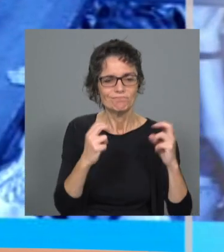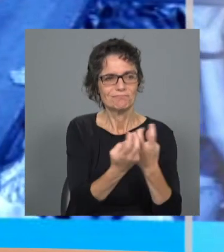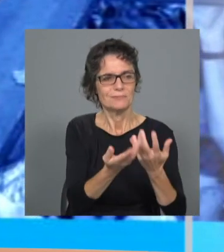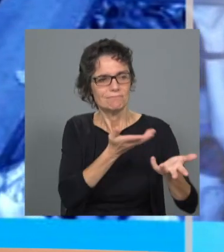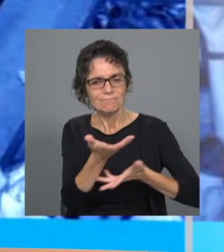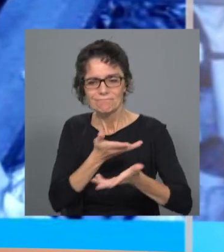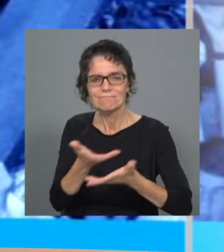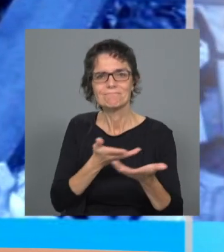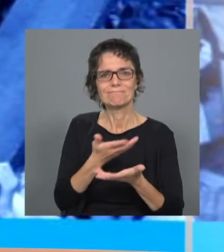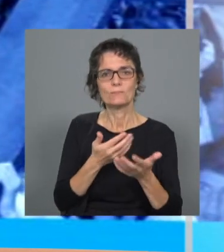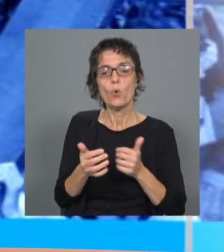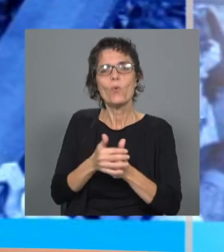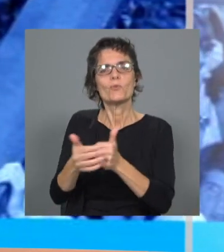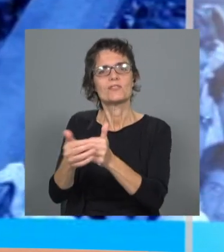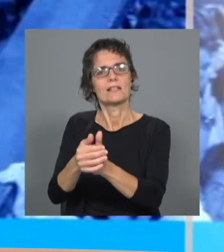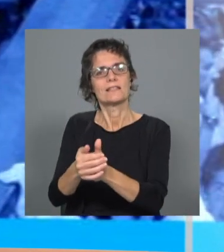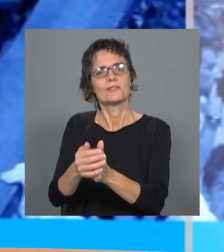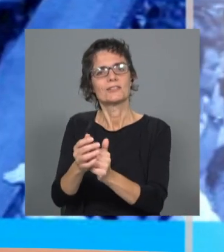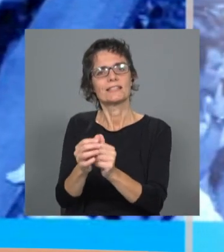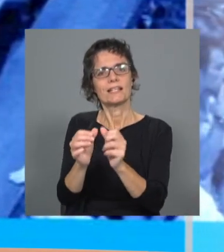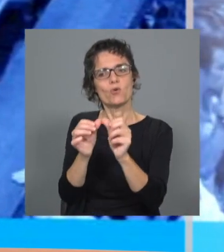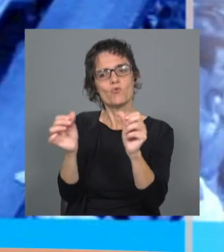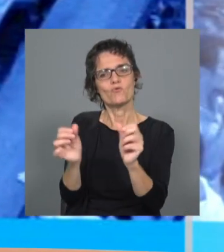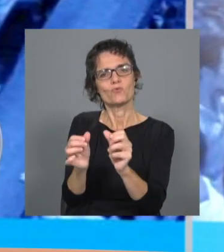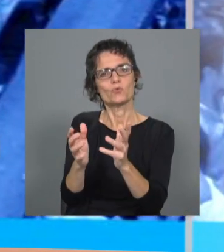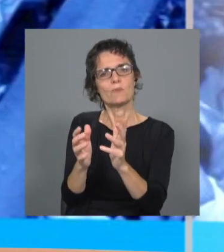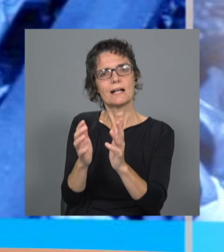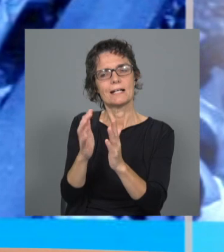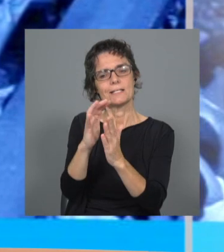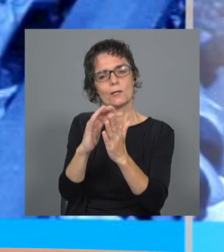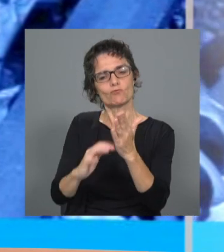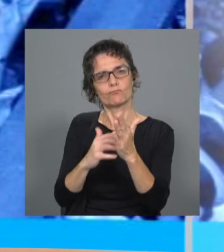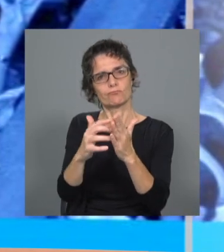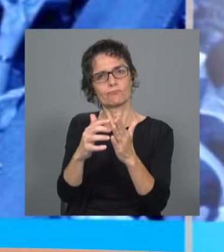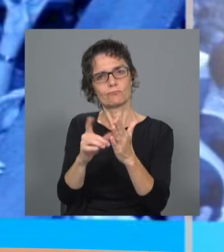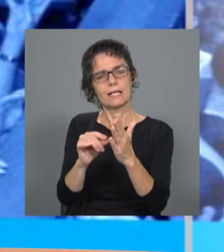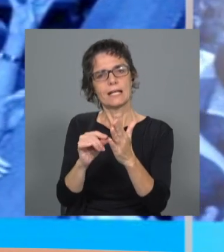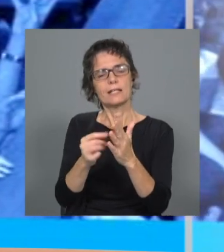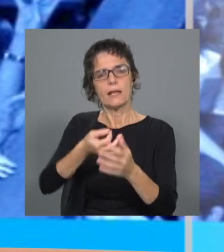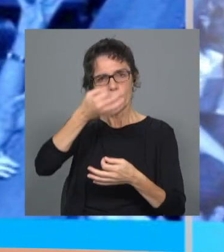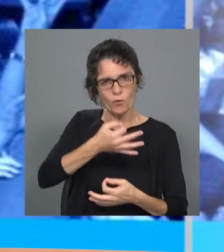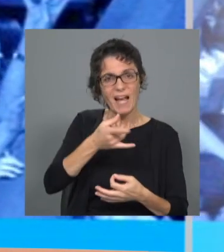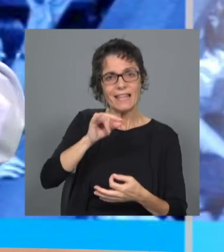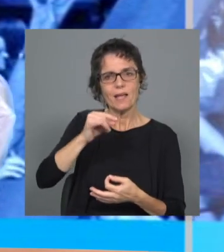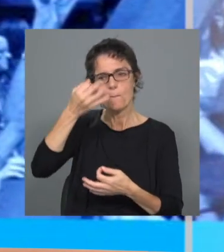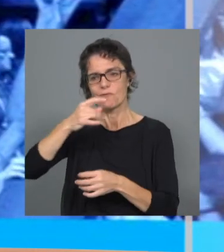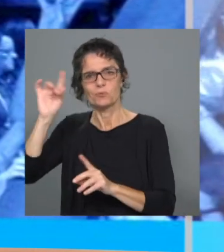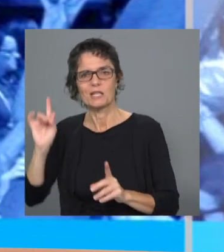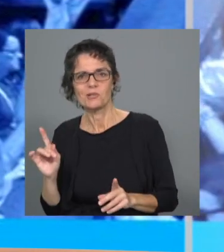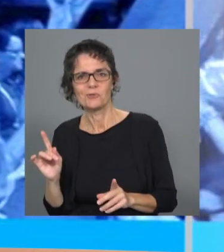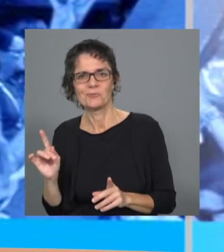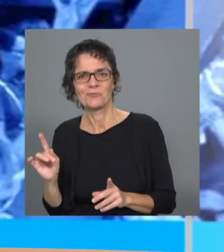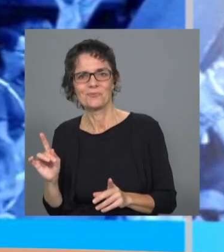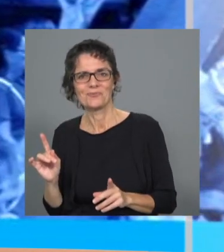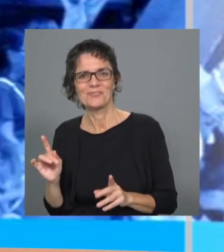o processo tem uma formalidade, tem um esquema, tem um calendário, mas também tem uma enorme dose de informalidade, que era o que eu falava ainda há pouco, que permite grande margem de